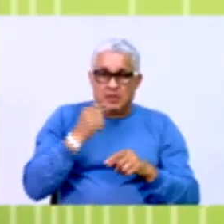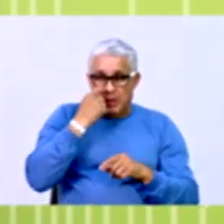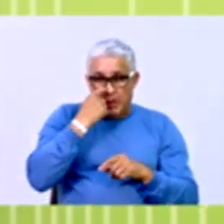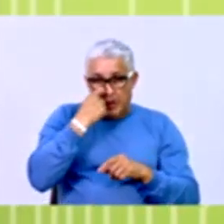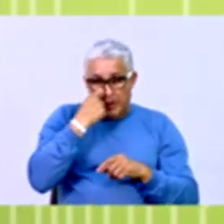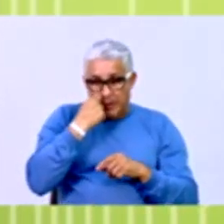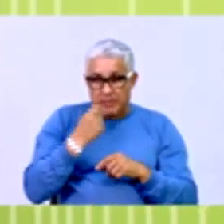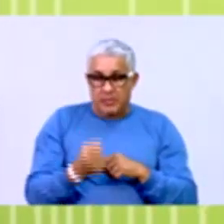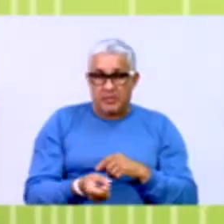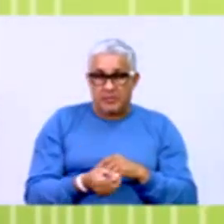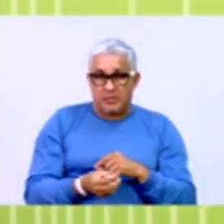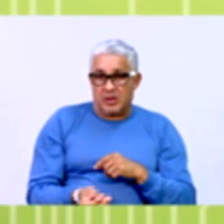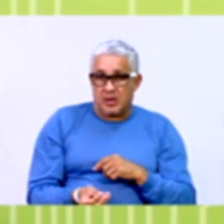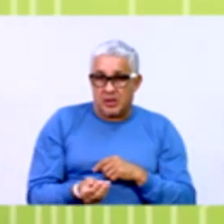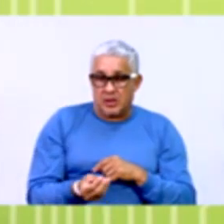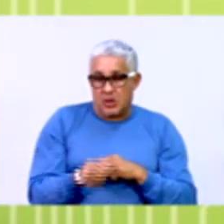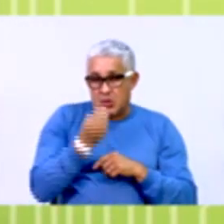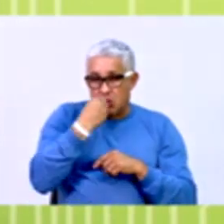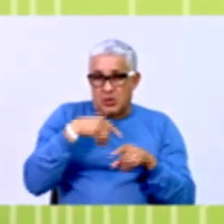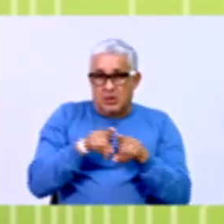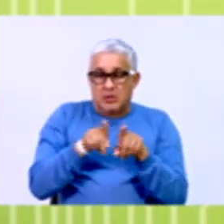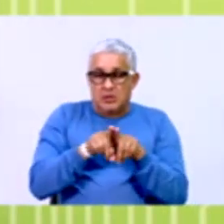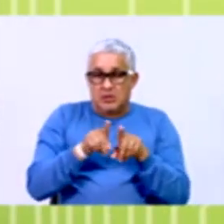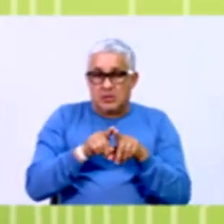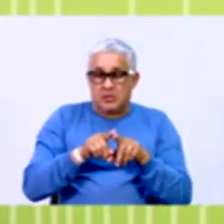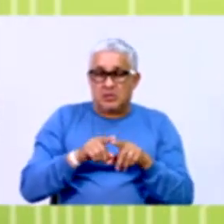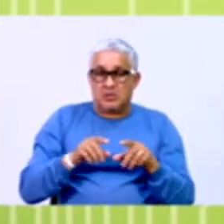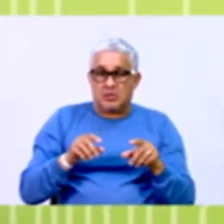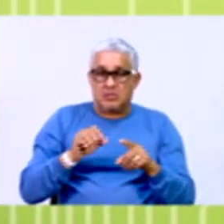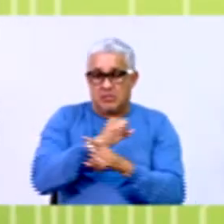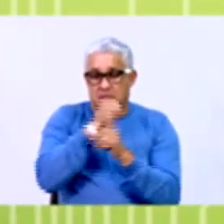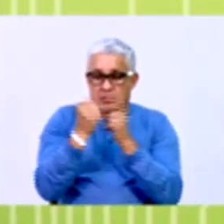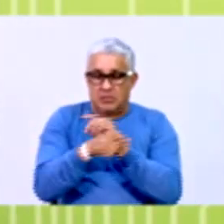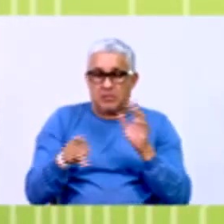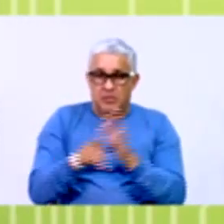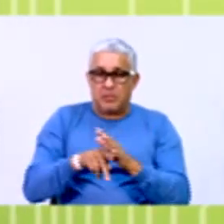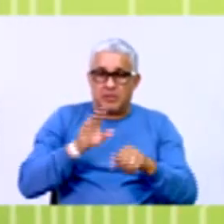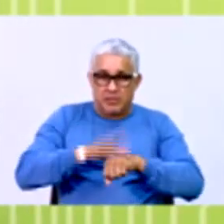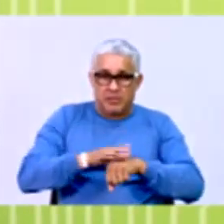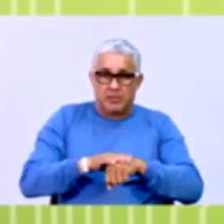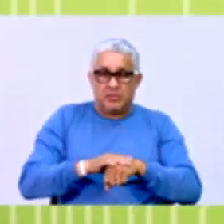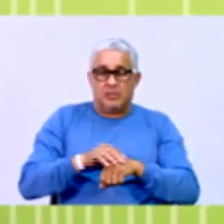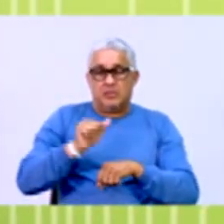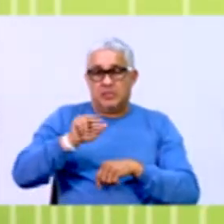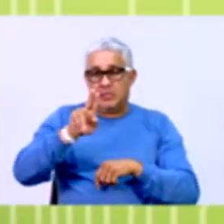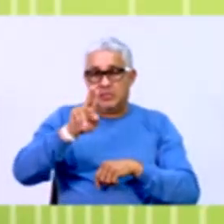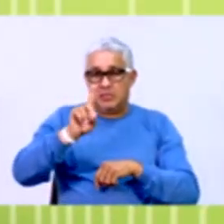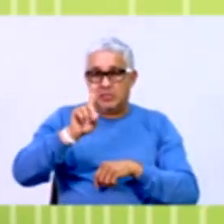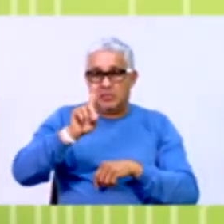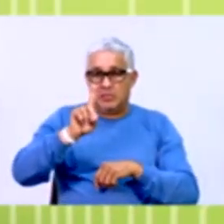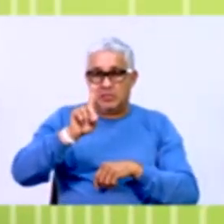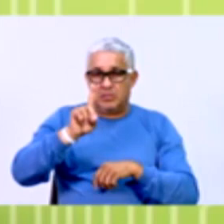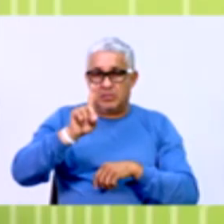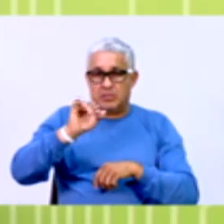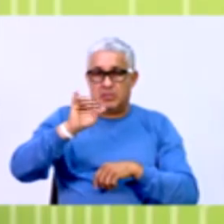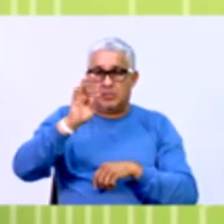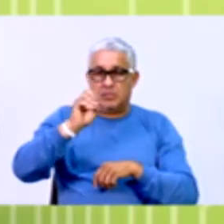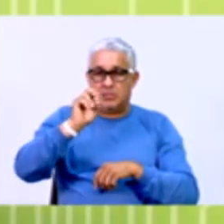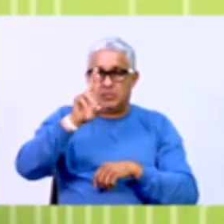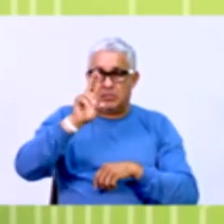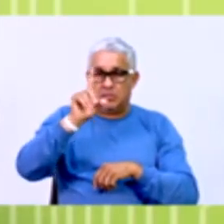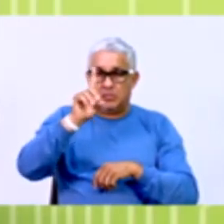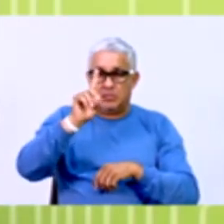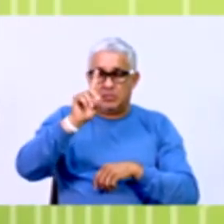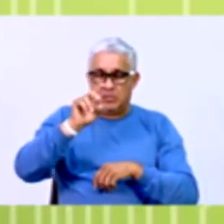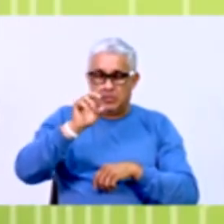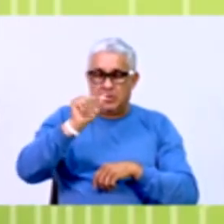a sua função social também. Então a auditoria ela vai trazer uma lupa, né, sobre aqueles